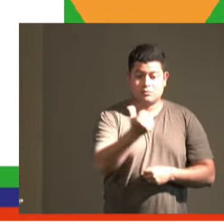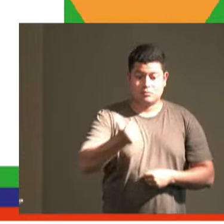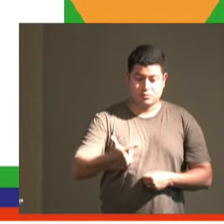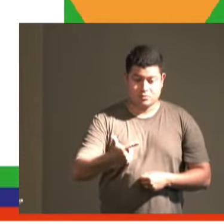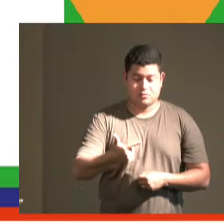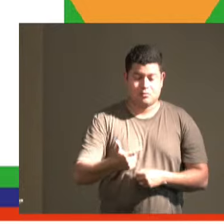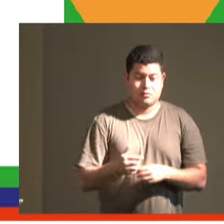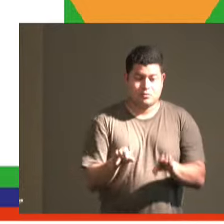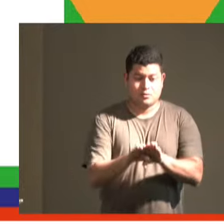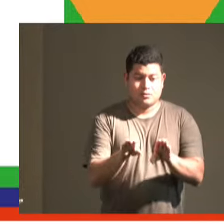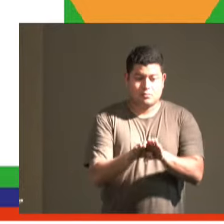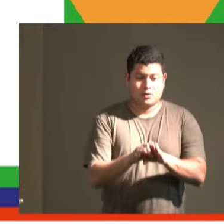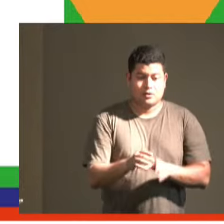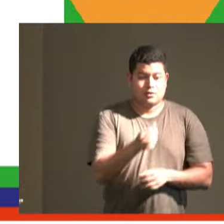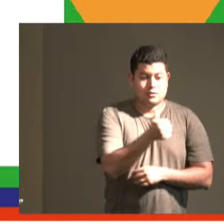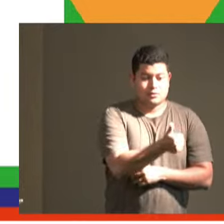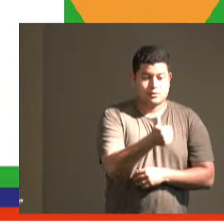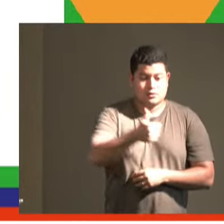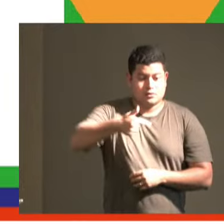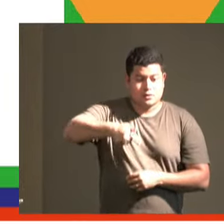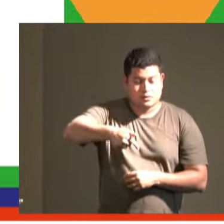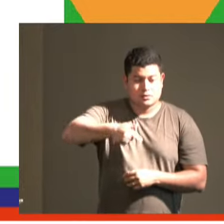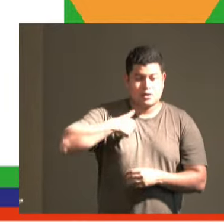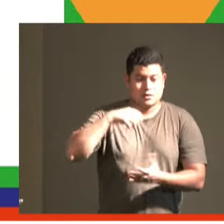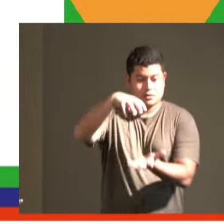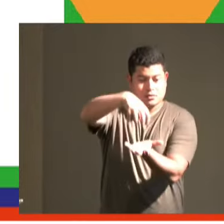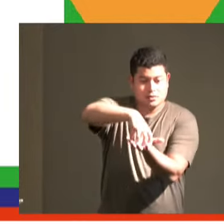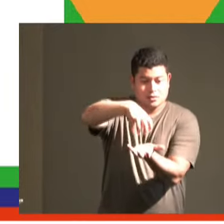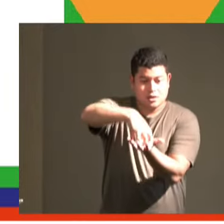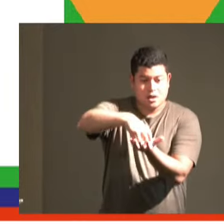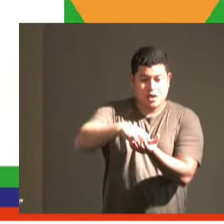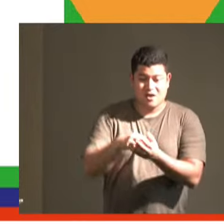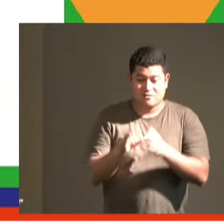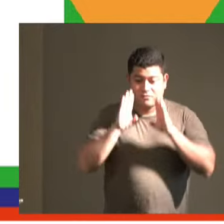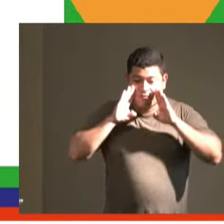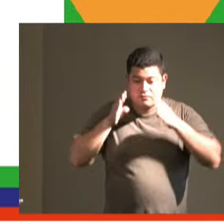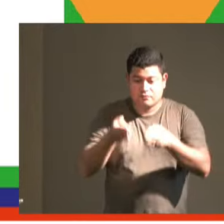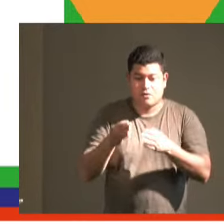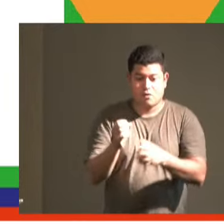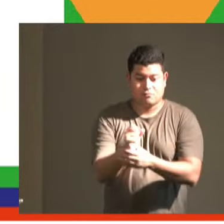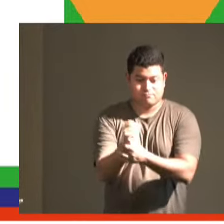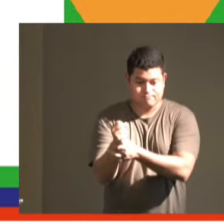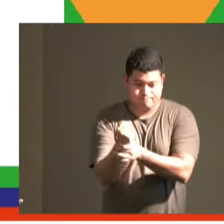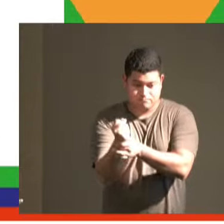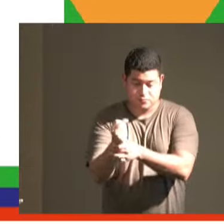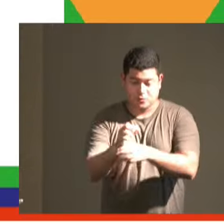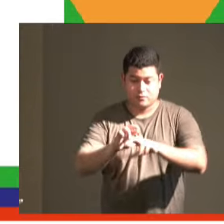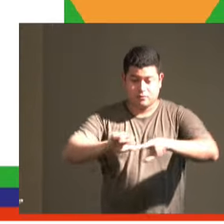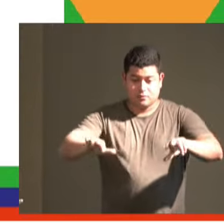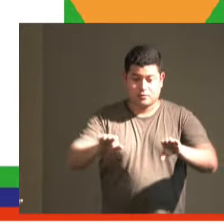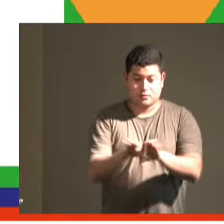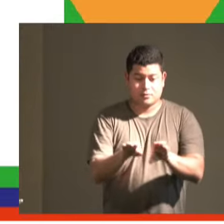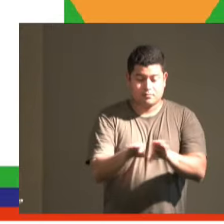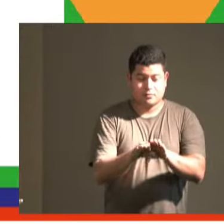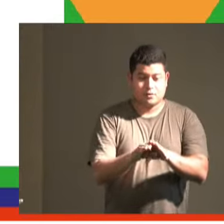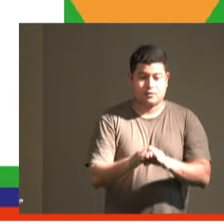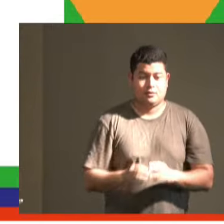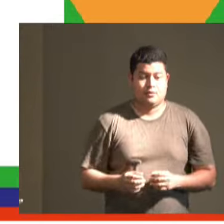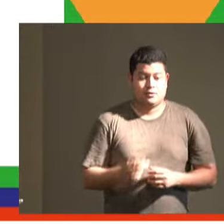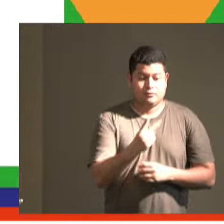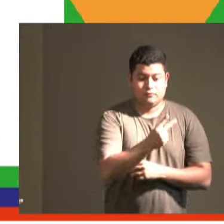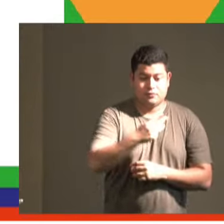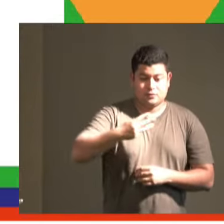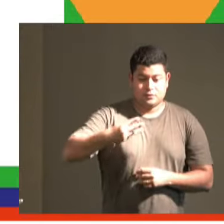criados 117 centros especializados de reabilitação, foram implantadas 23 oficinas ortopédicas,